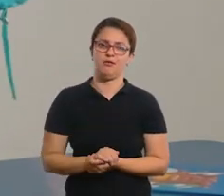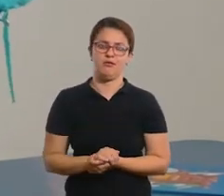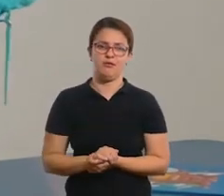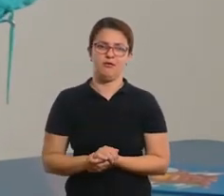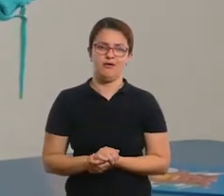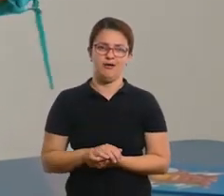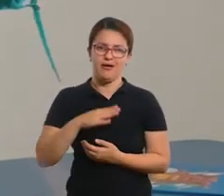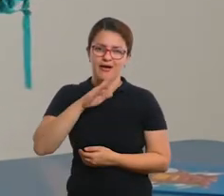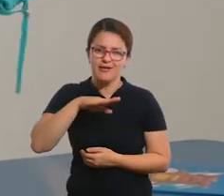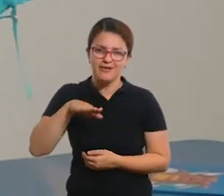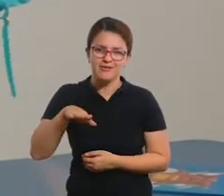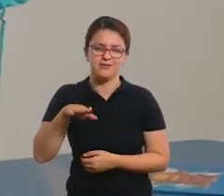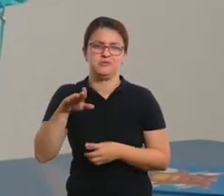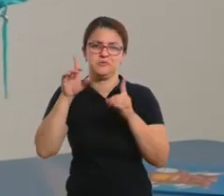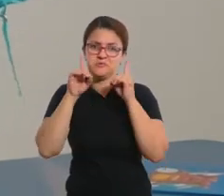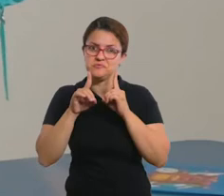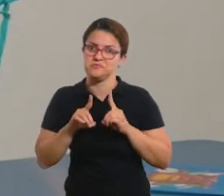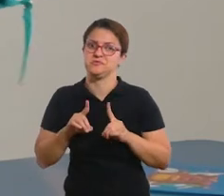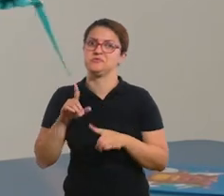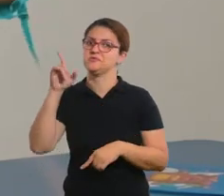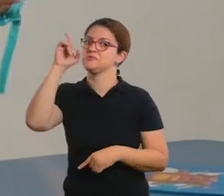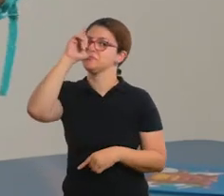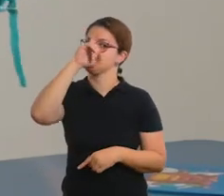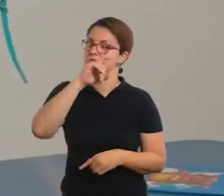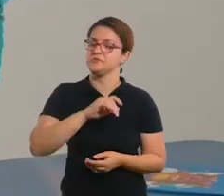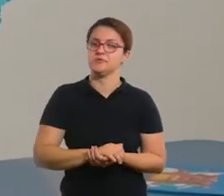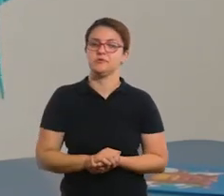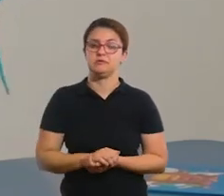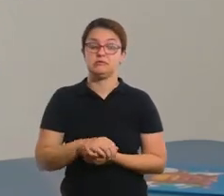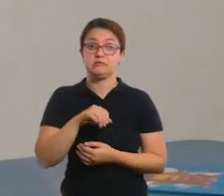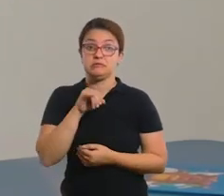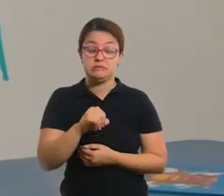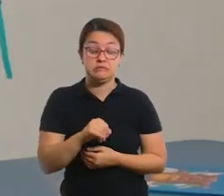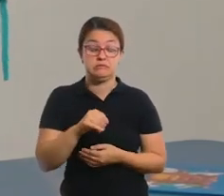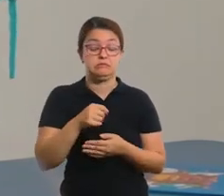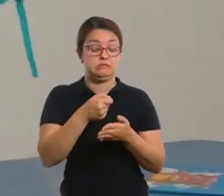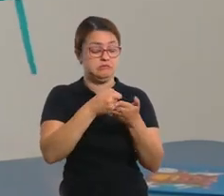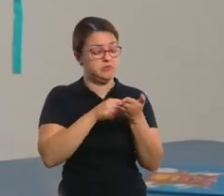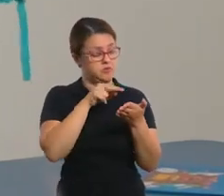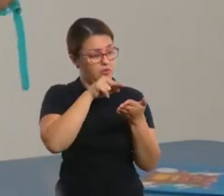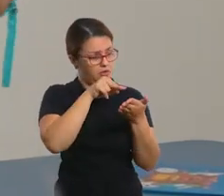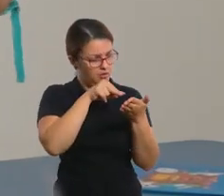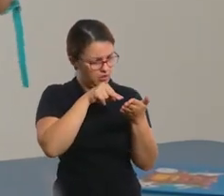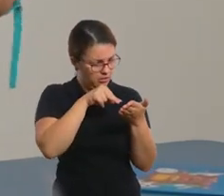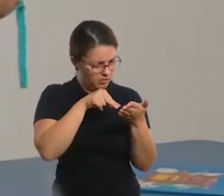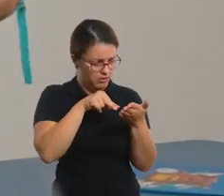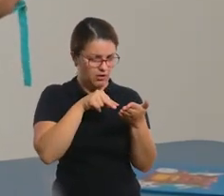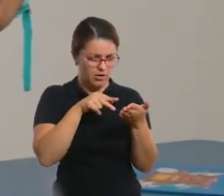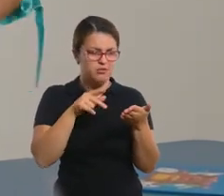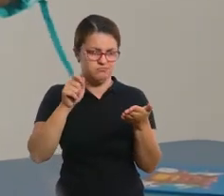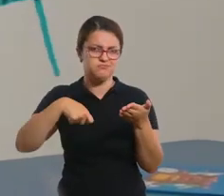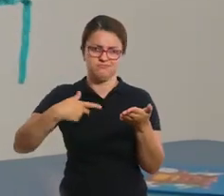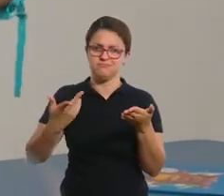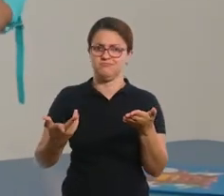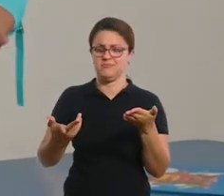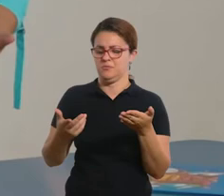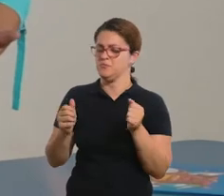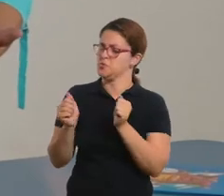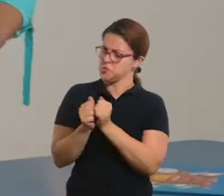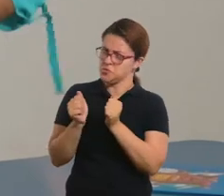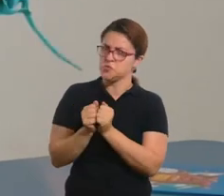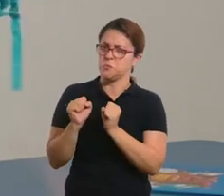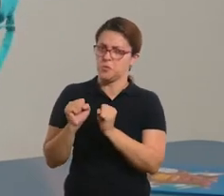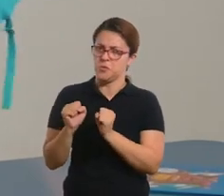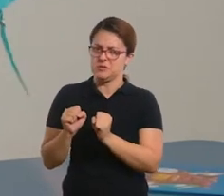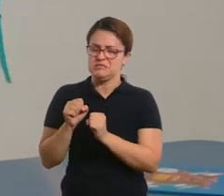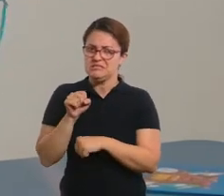que a criança com deficiência vai ter alguma dificuldade. No entanto, se você ler tudo e achar que a sua criança tem condições, você pode